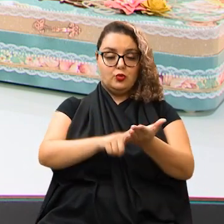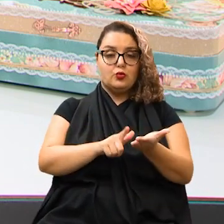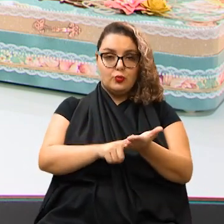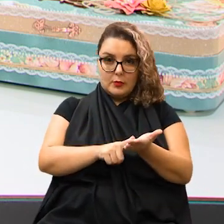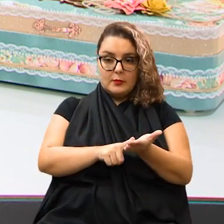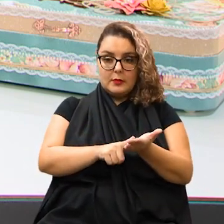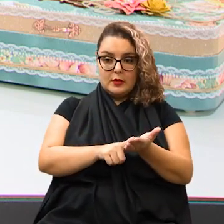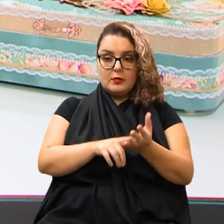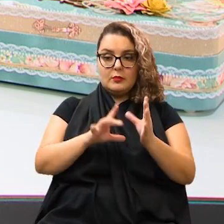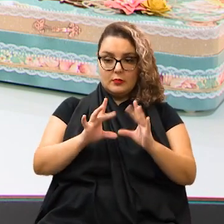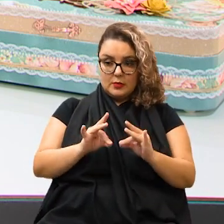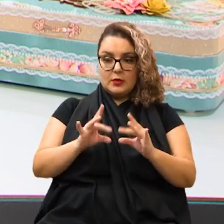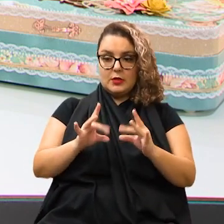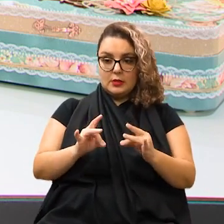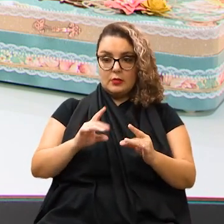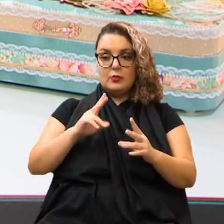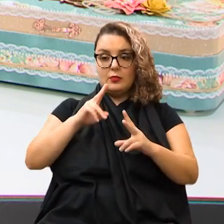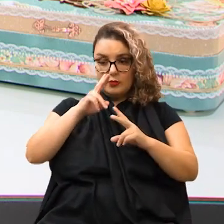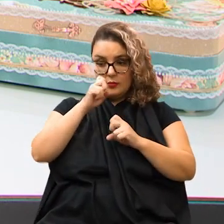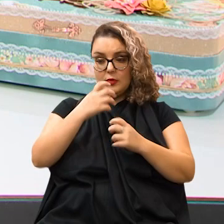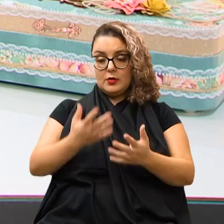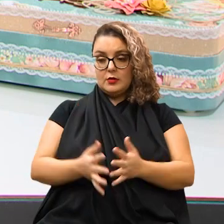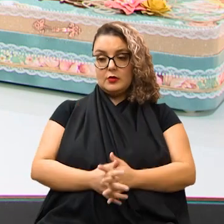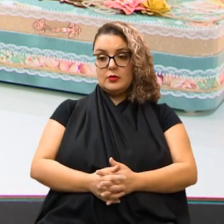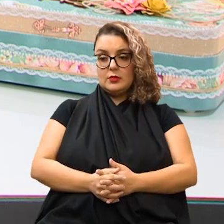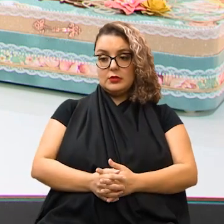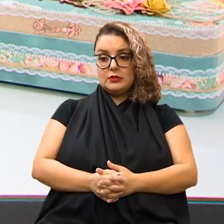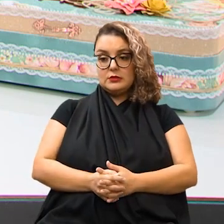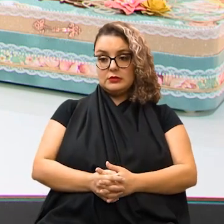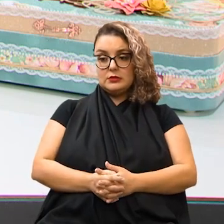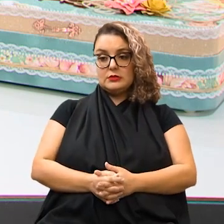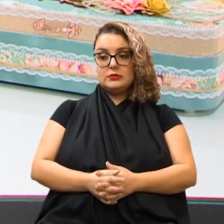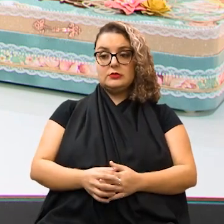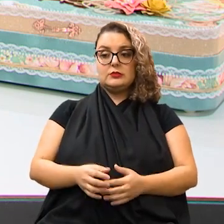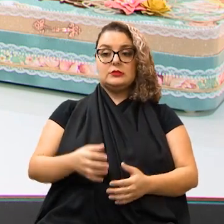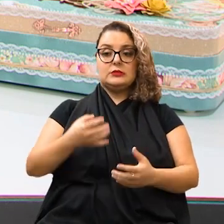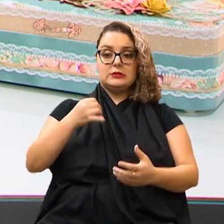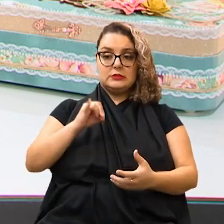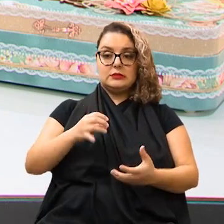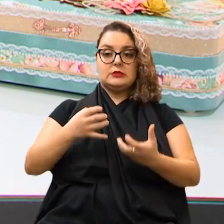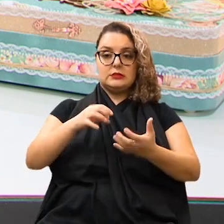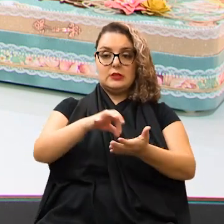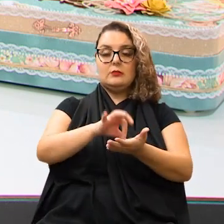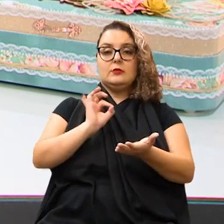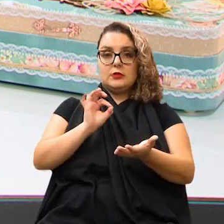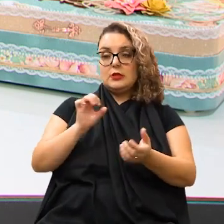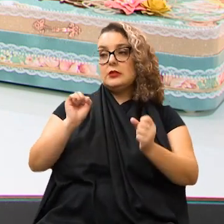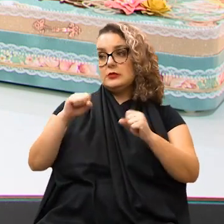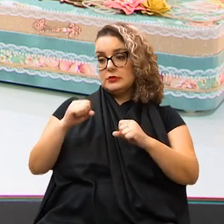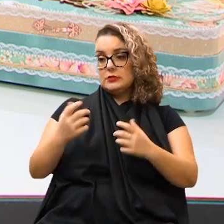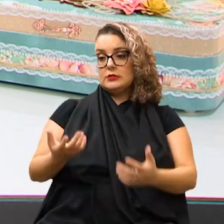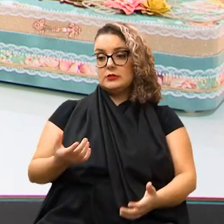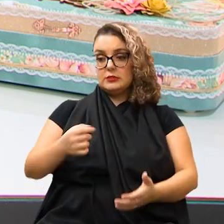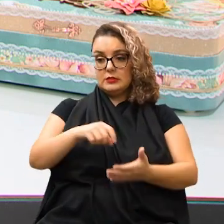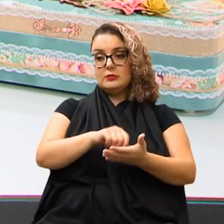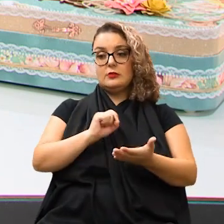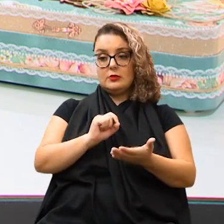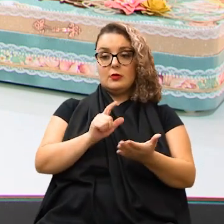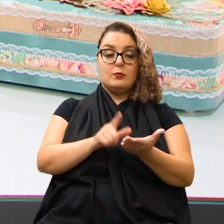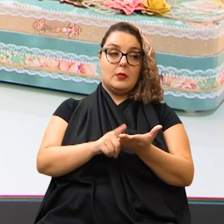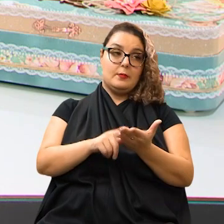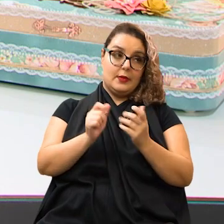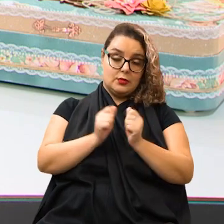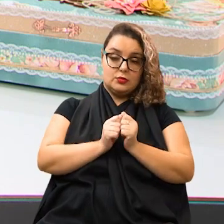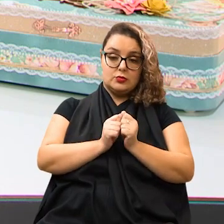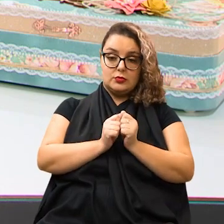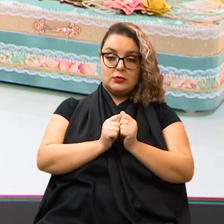ela vai grudar com bastante força e só vai sair se você quiser puxar. É. E se você puxar, vai sair o papel